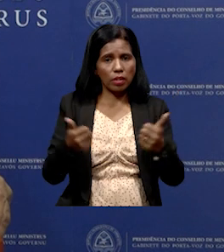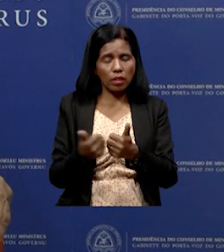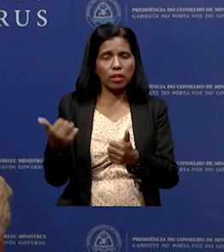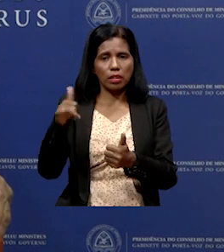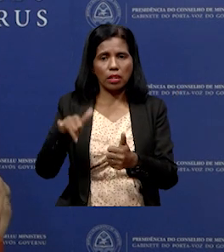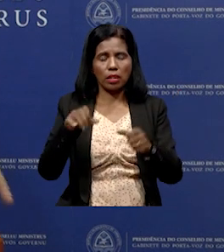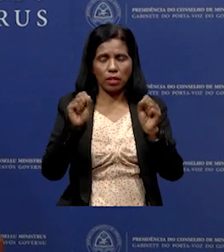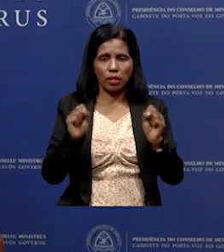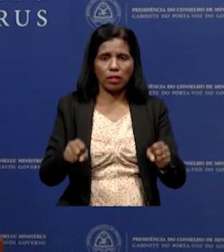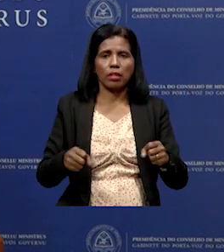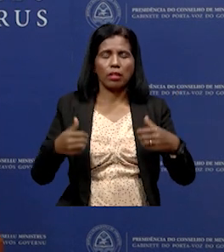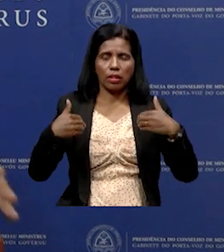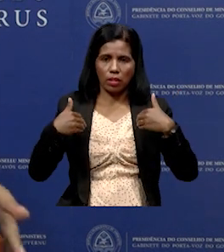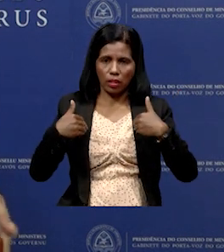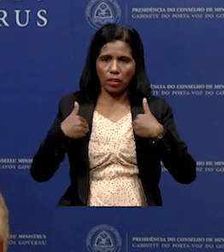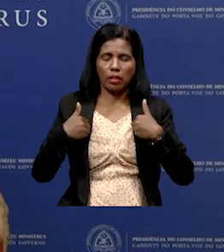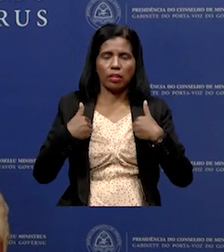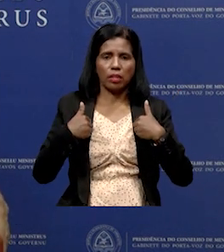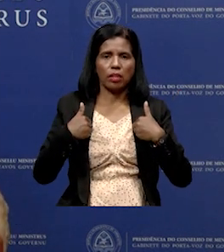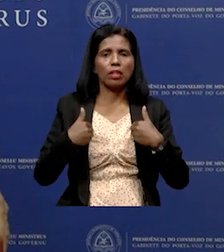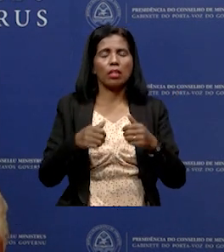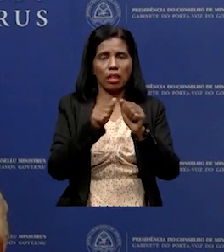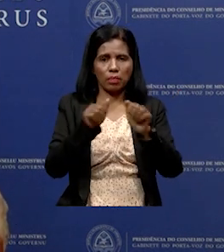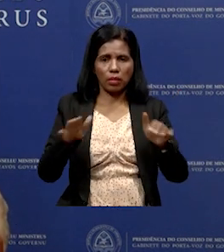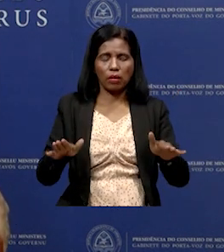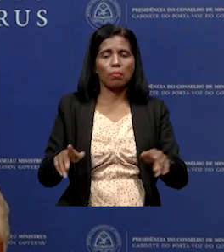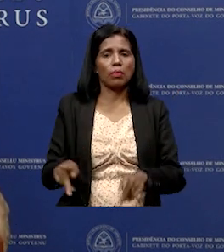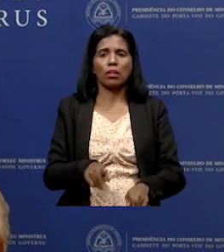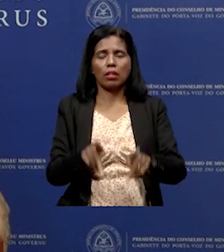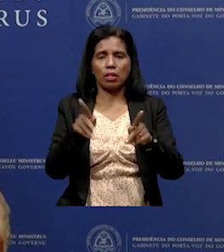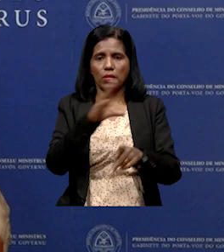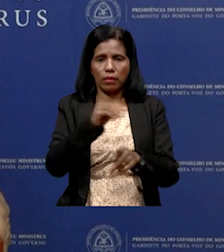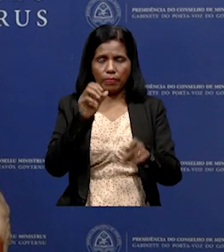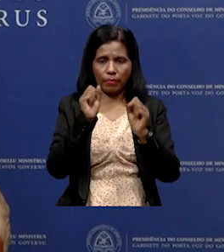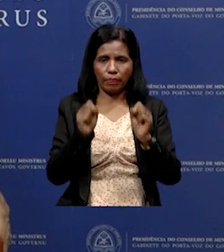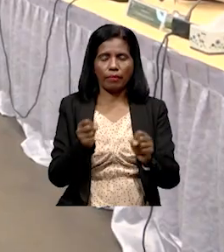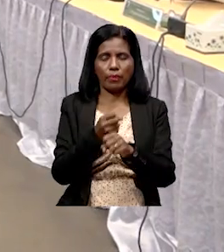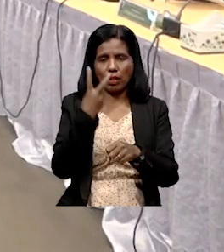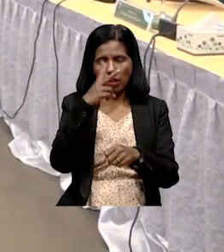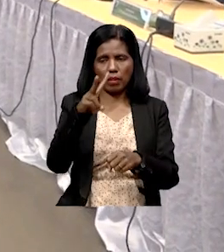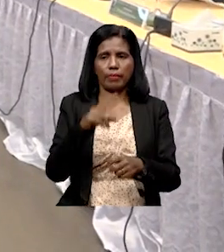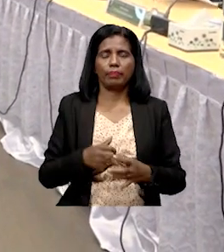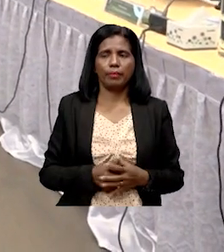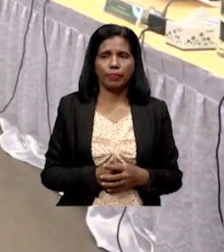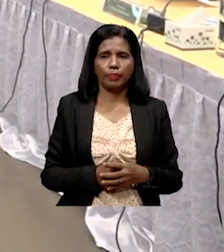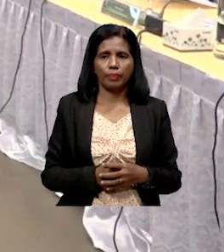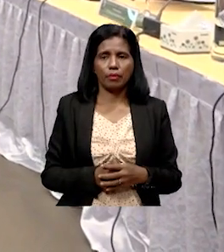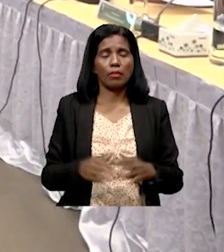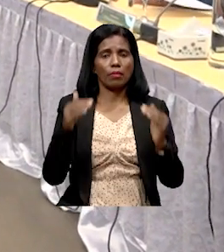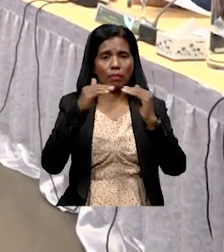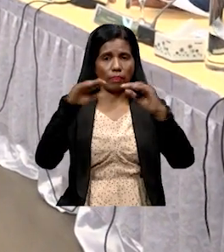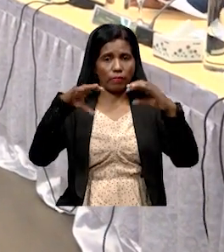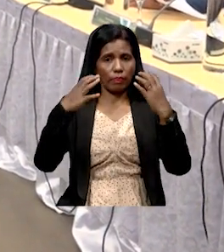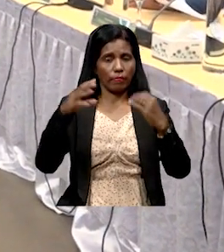tubele e o contexto da administração pública união, a tubele, halo. Autorização Hirakne. E a reunião com o Conselho Ministro